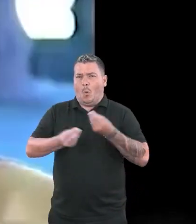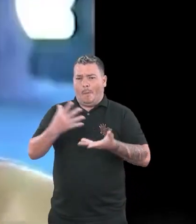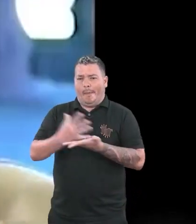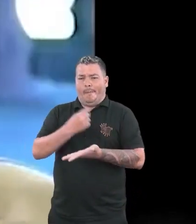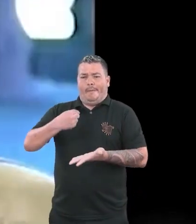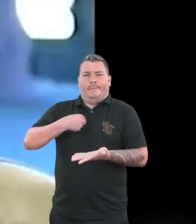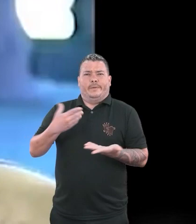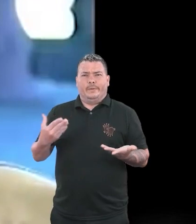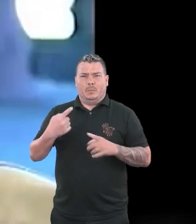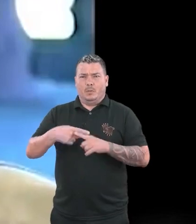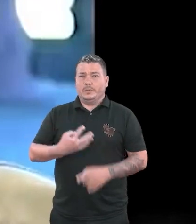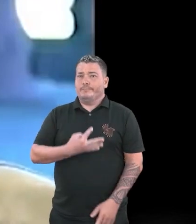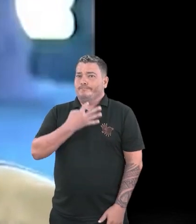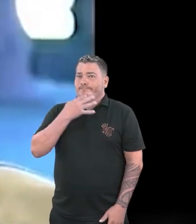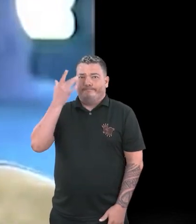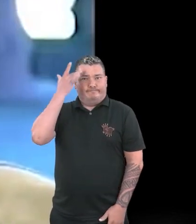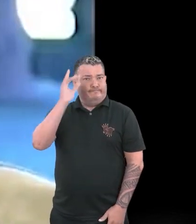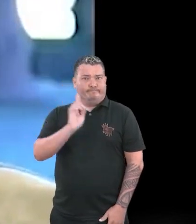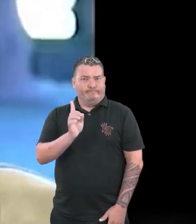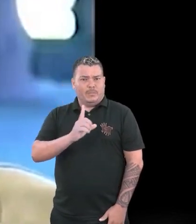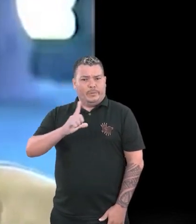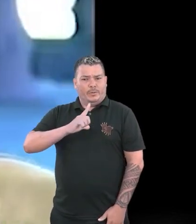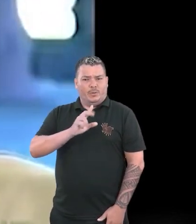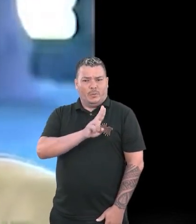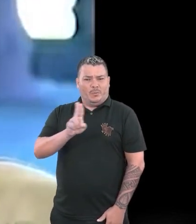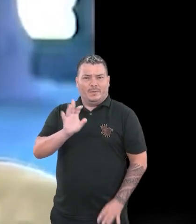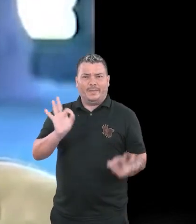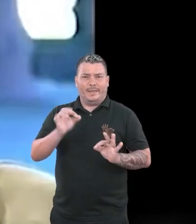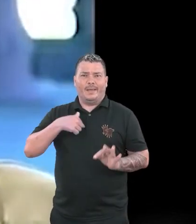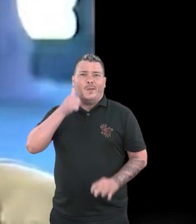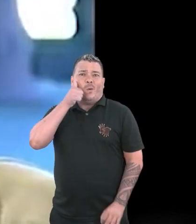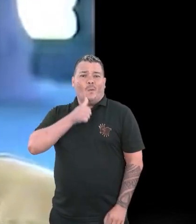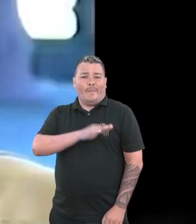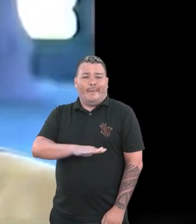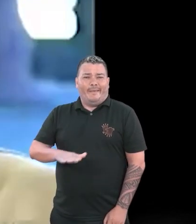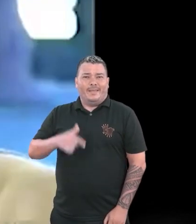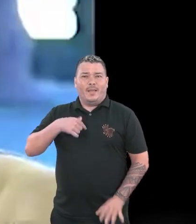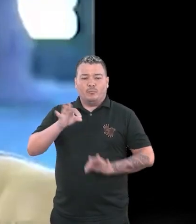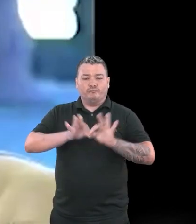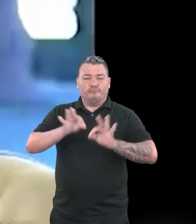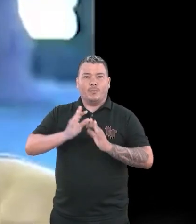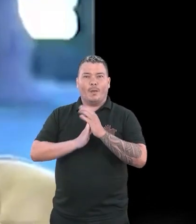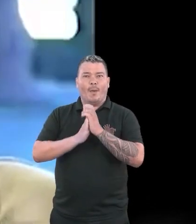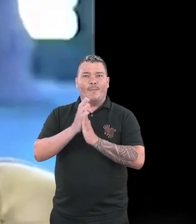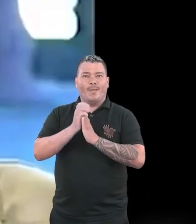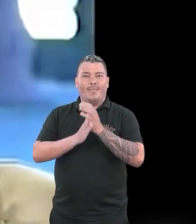Porque eu não sabia que existia esse negócio. Eu era uma menina, eu fazia roupa de boneca,